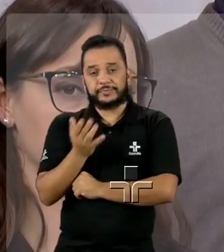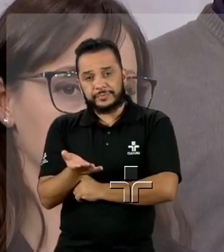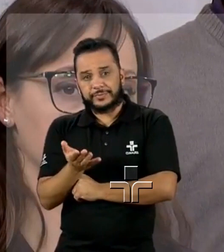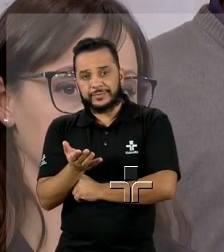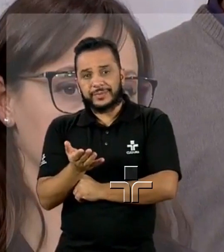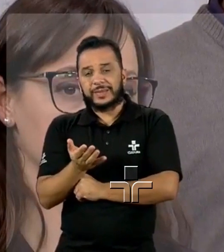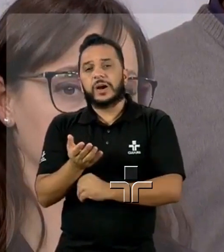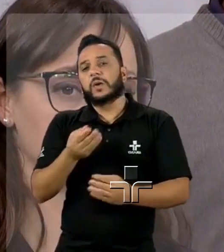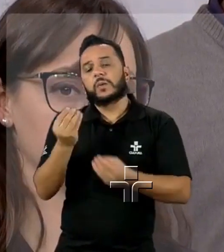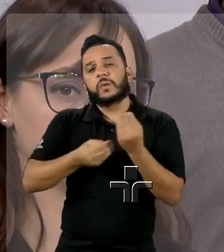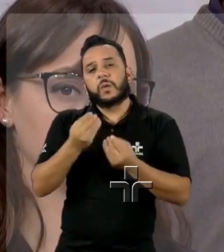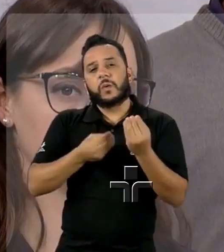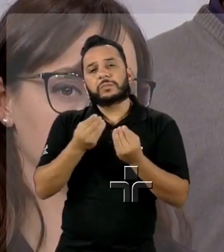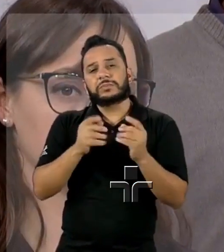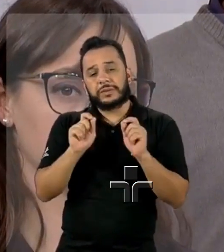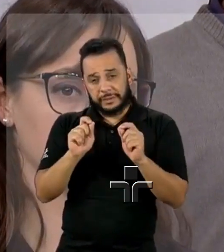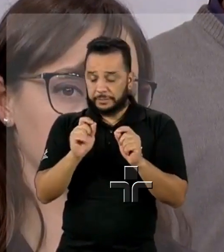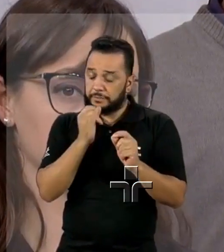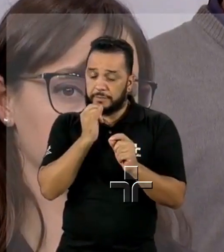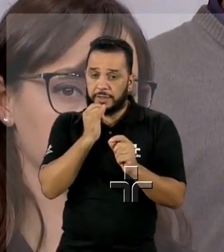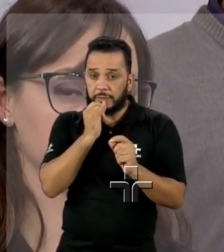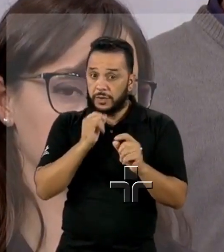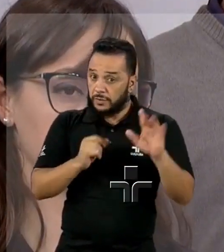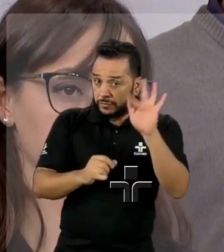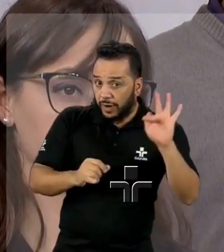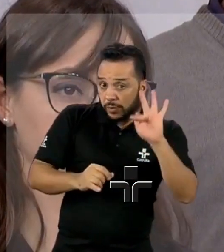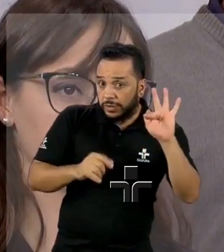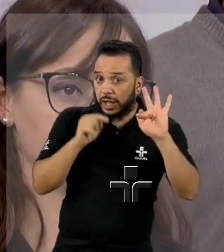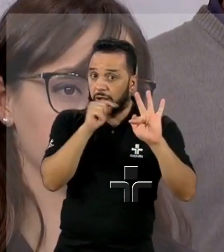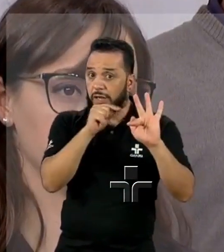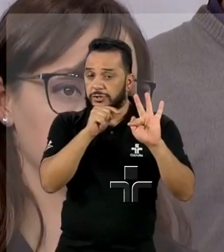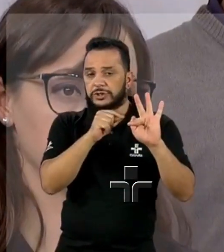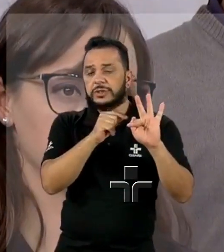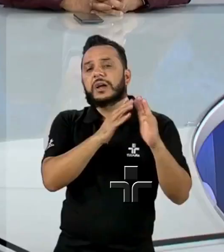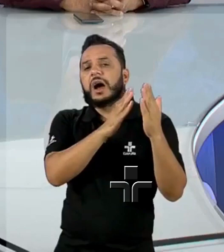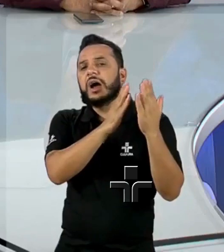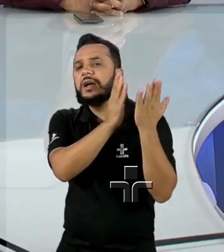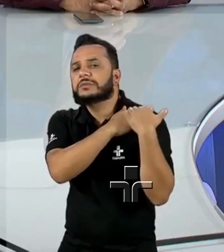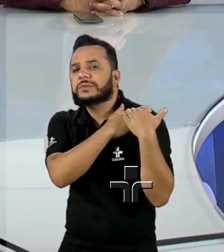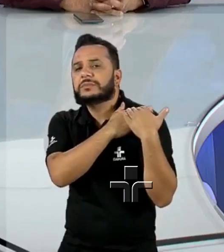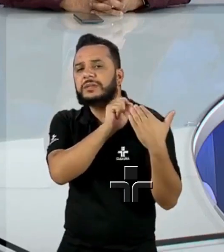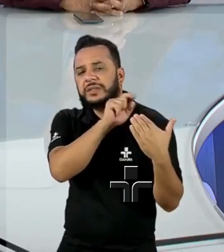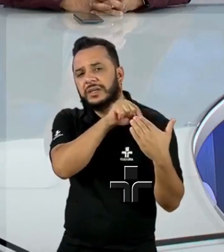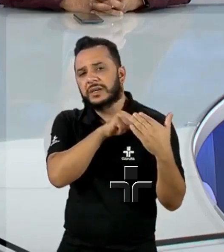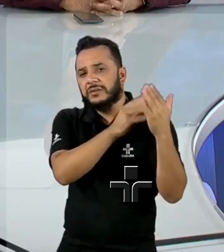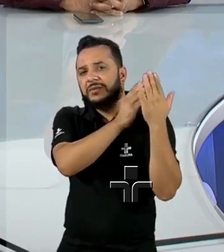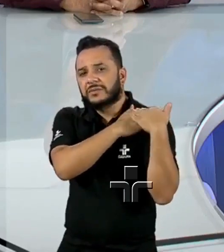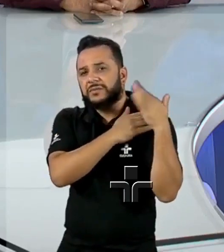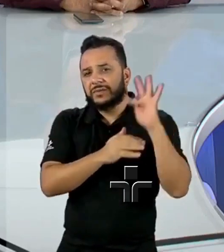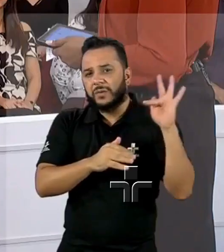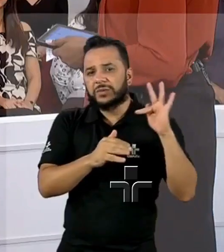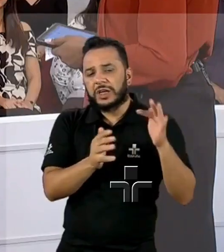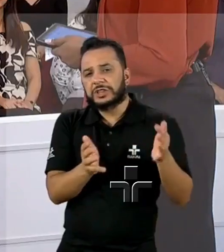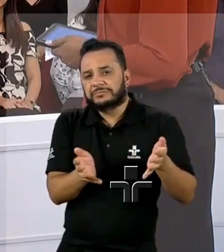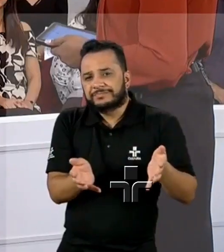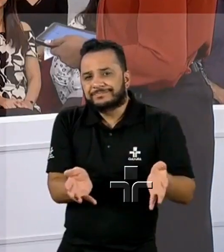Qual seria o papel, qual deveria ser o papel das universidades para fomentar cada vez mais esse